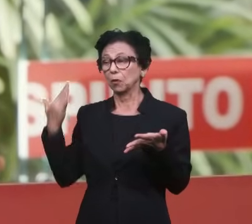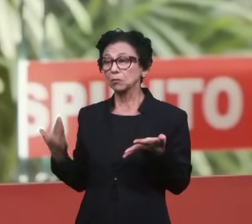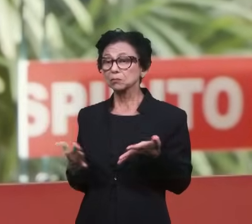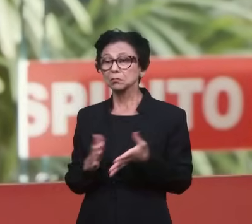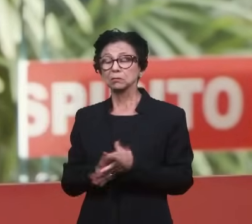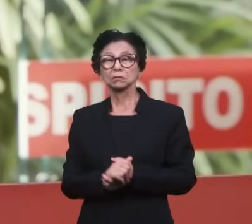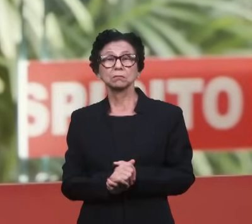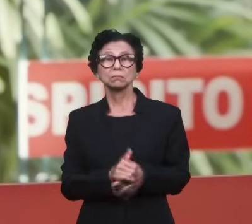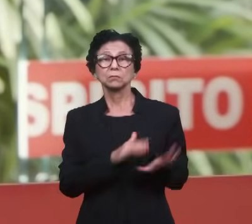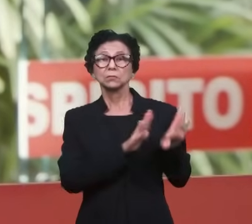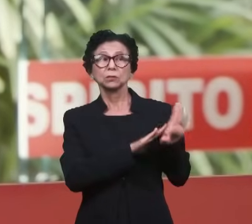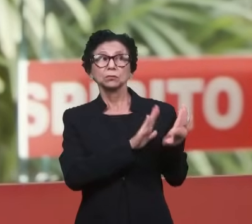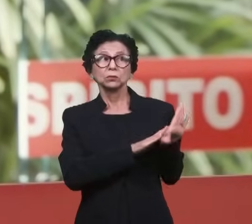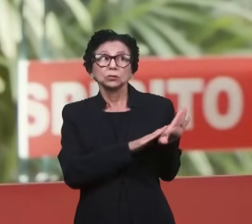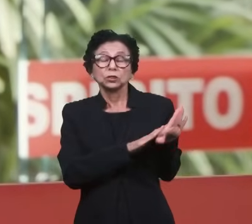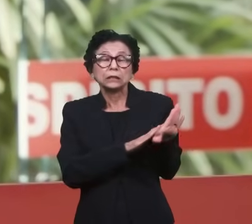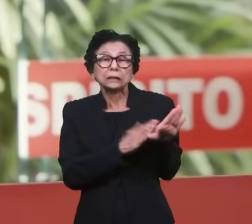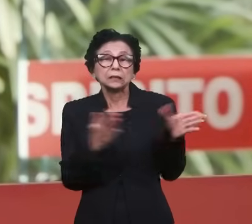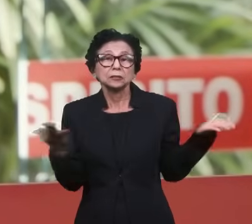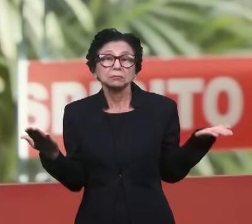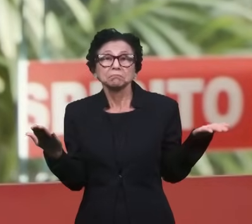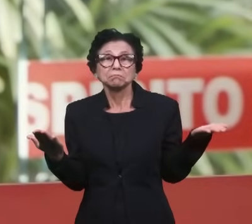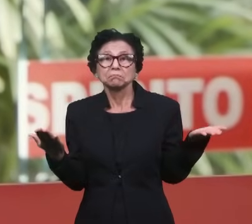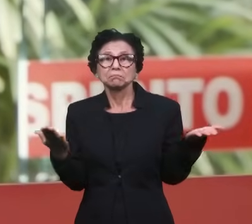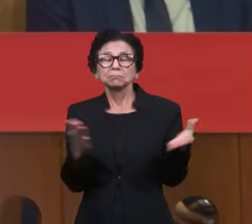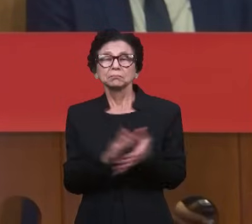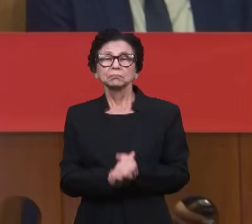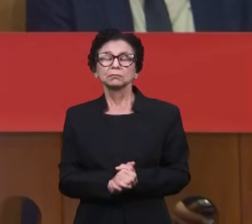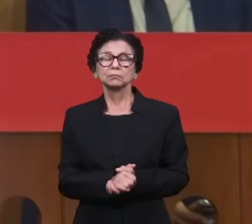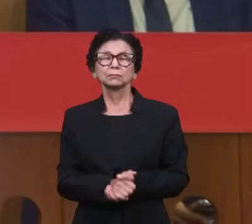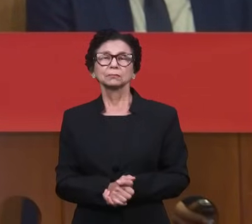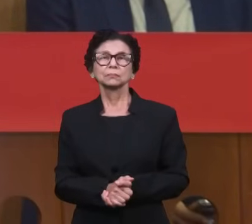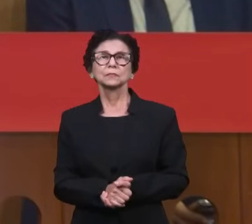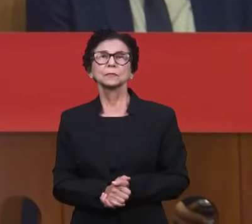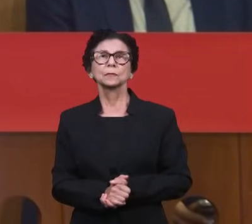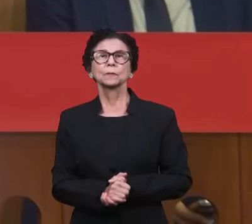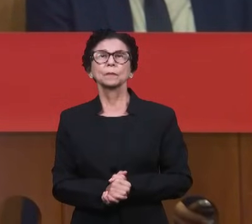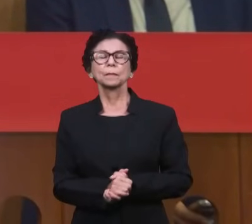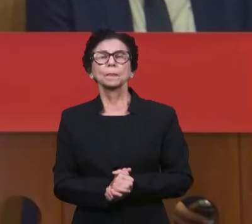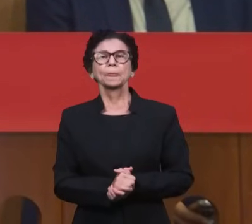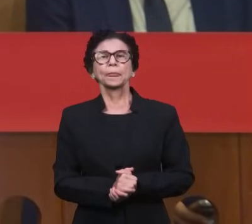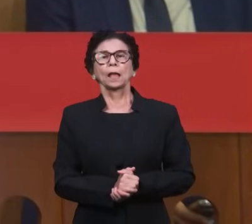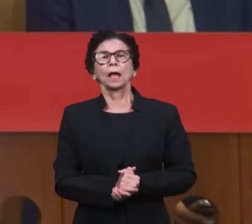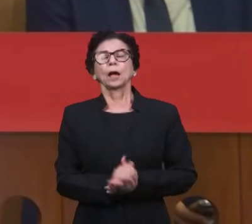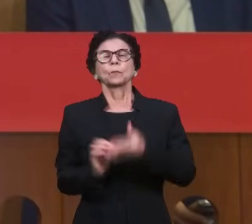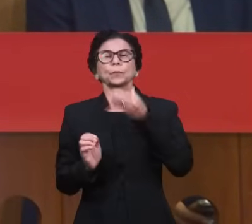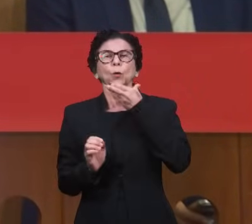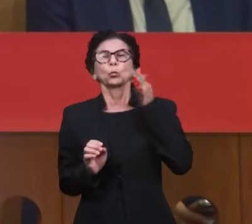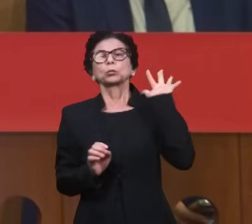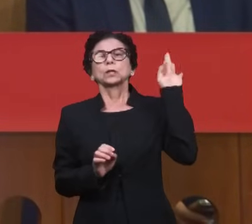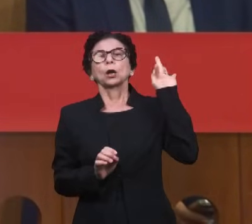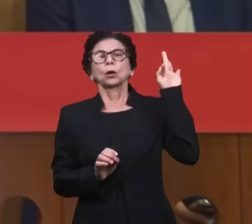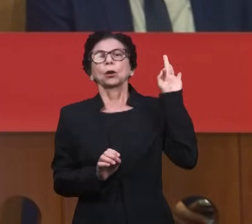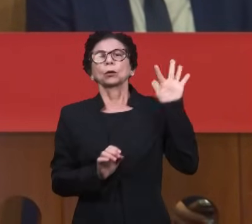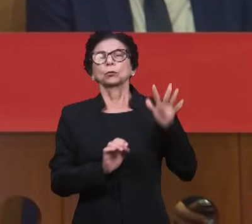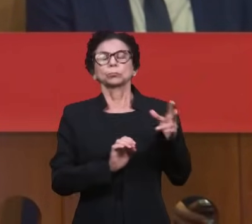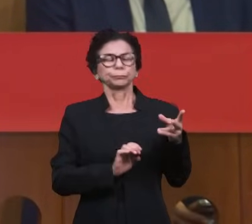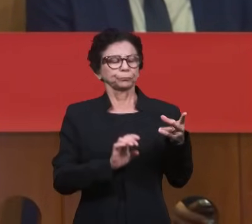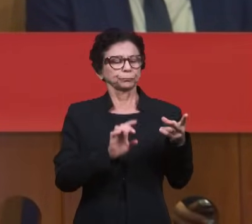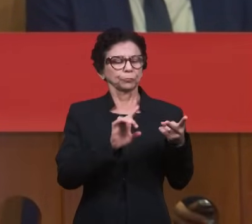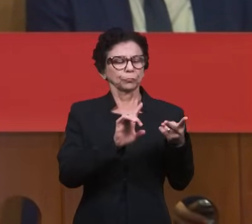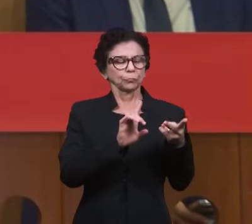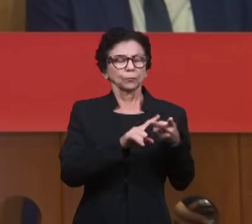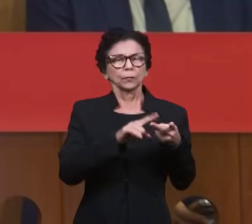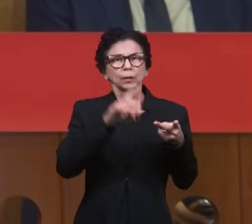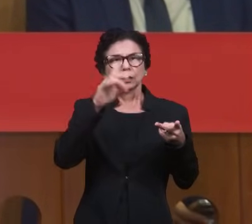dizer. É filosofia. Aí o teólogo que aprendeu a filosofia de Kant